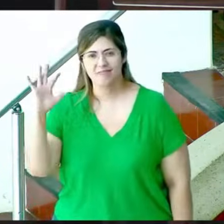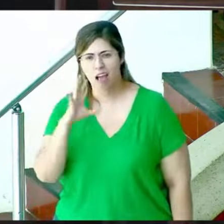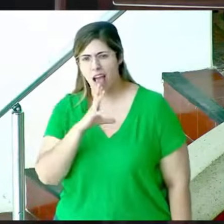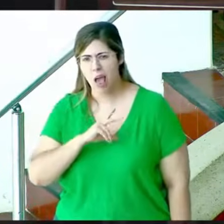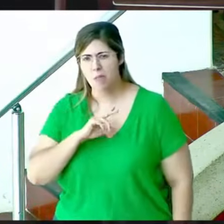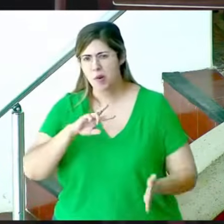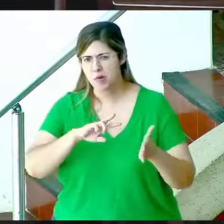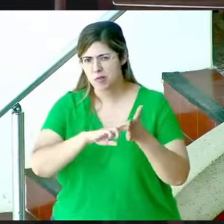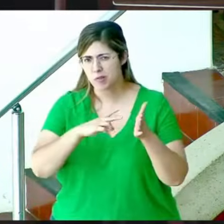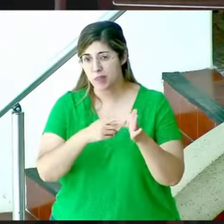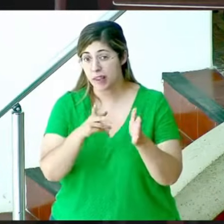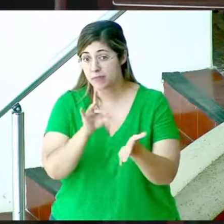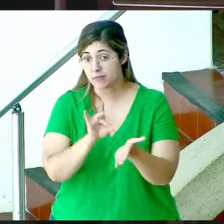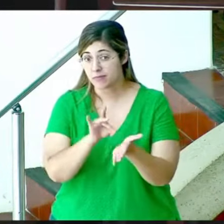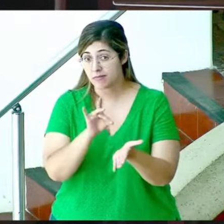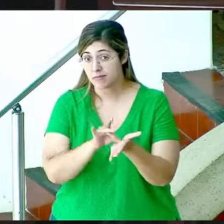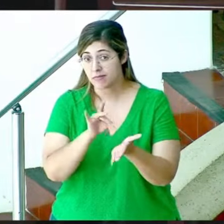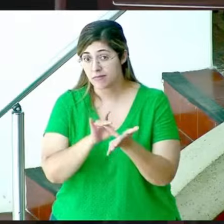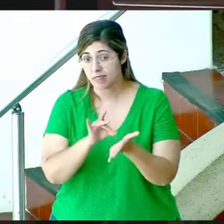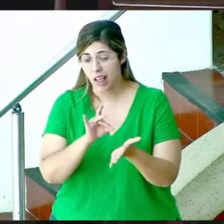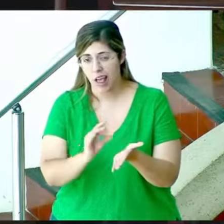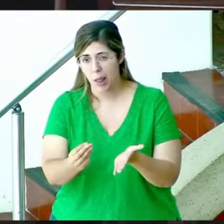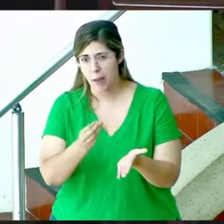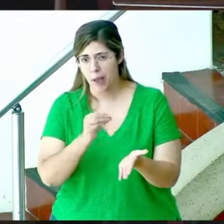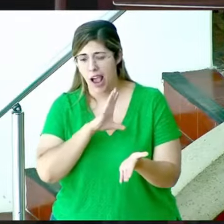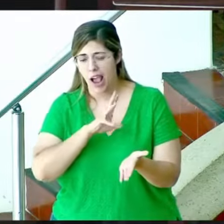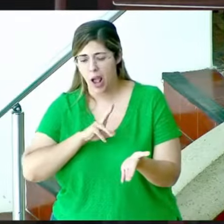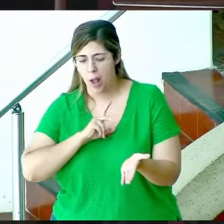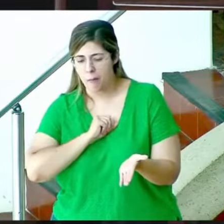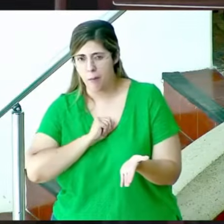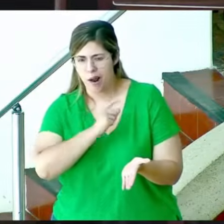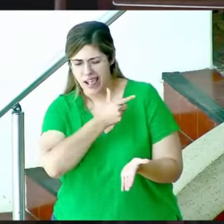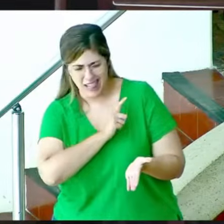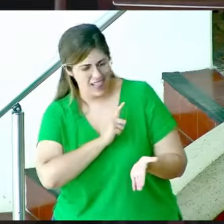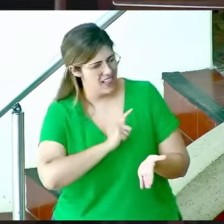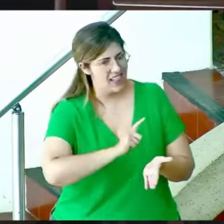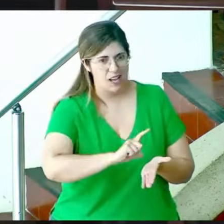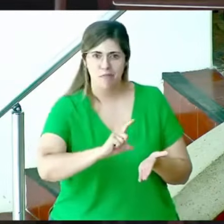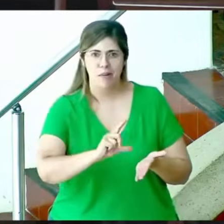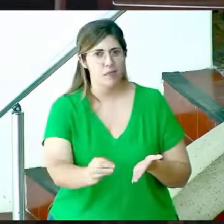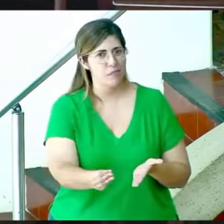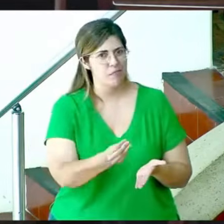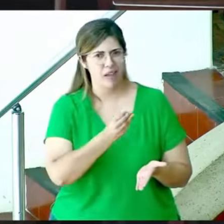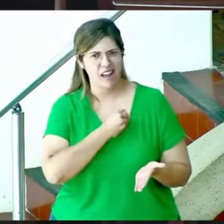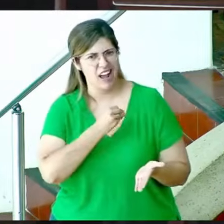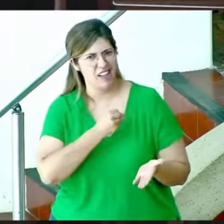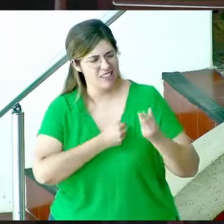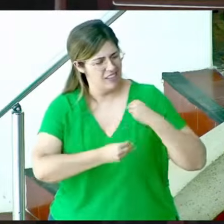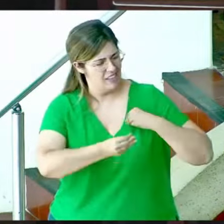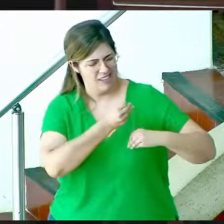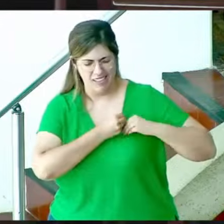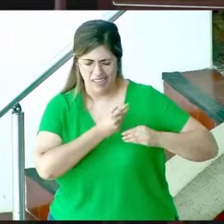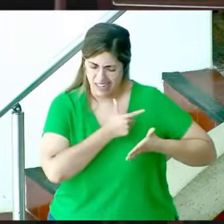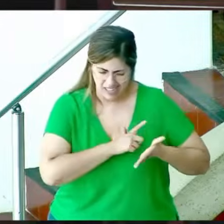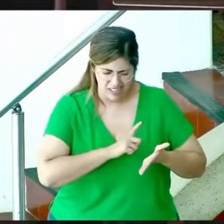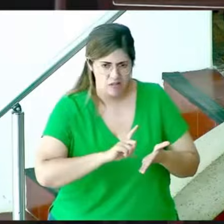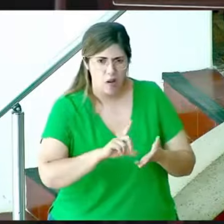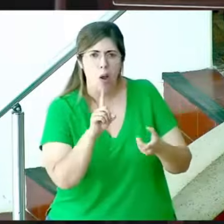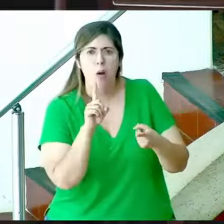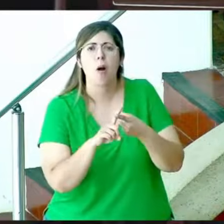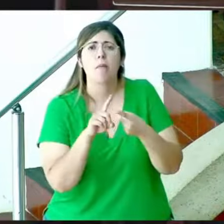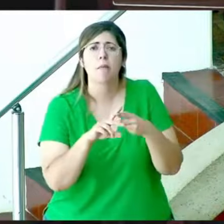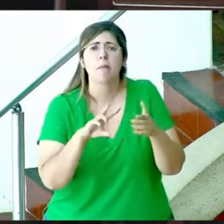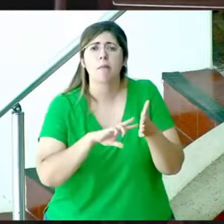em Pedro é o amor que cobre multidão de pecados. Pastor, como é que um amor cobre multidão de pecados? Vamos